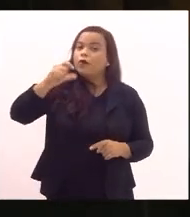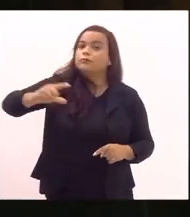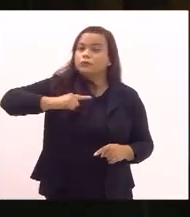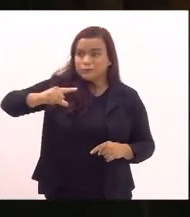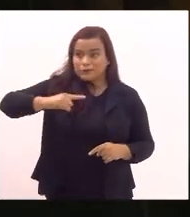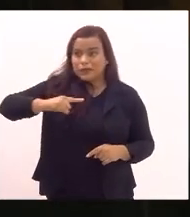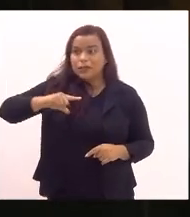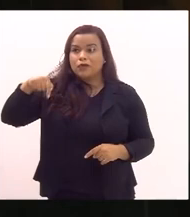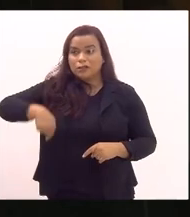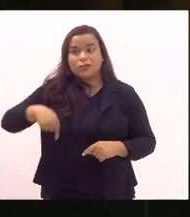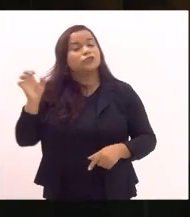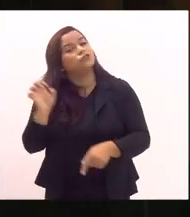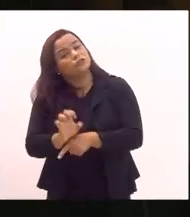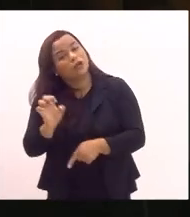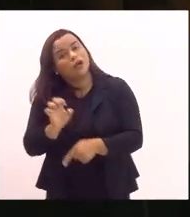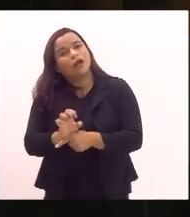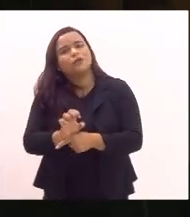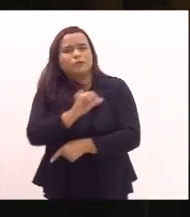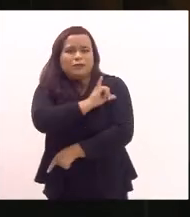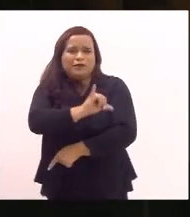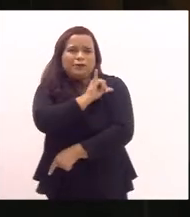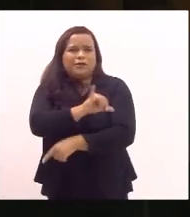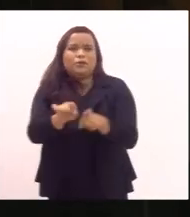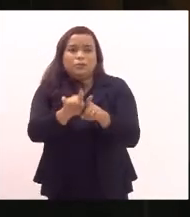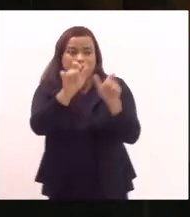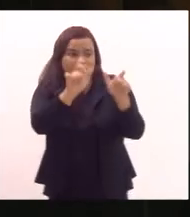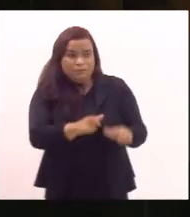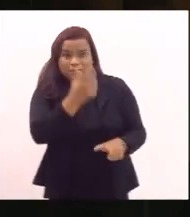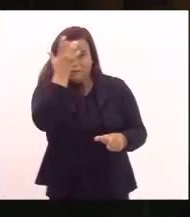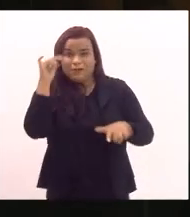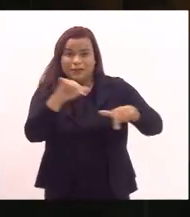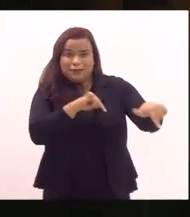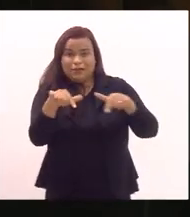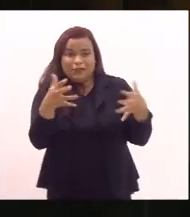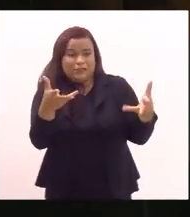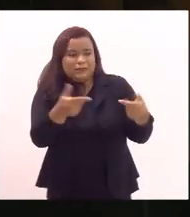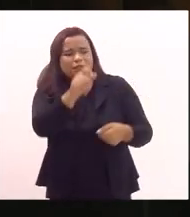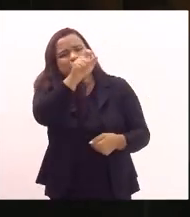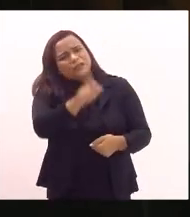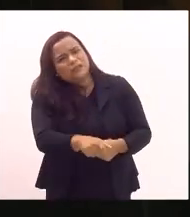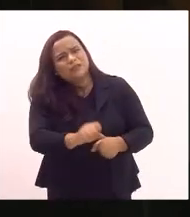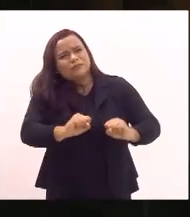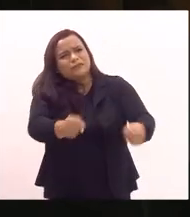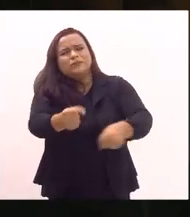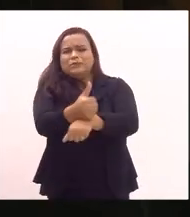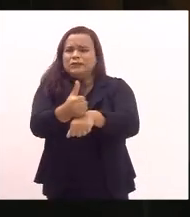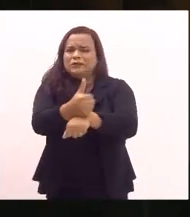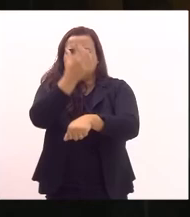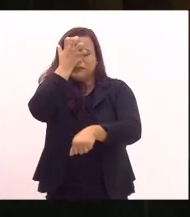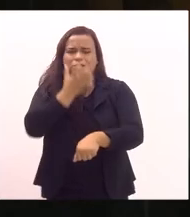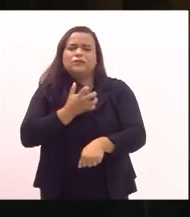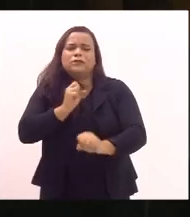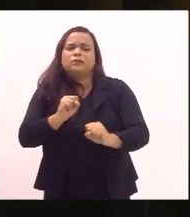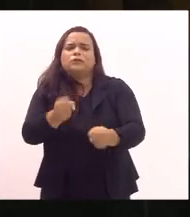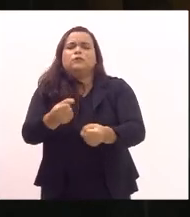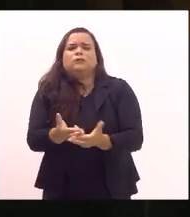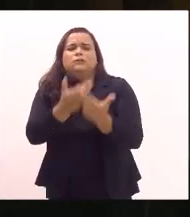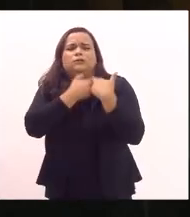do nosso Estado o nosso trabalhador tão querido tão responsável tão profissional